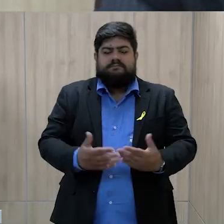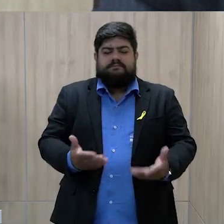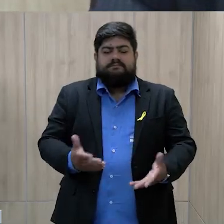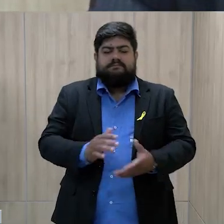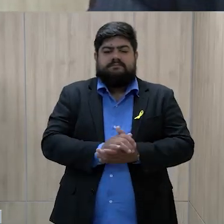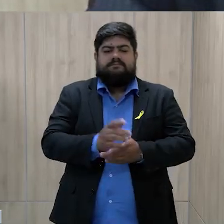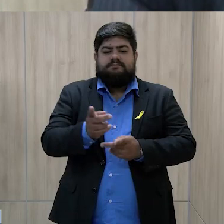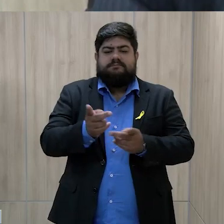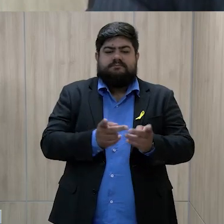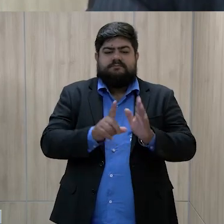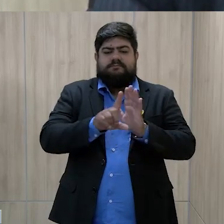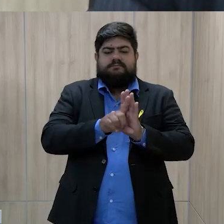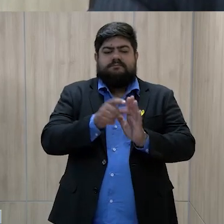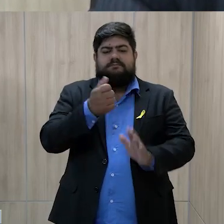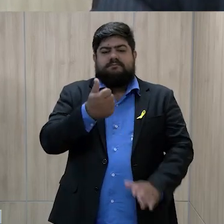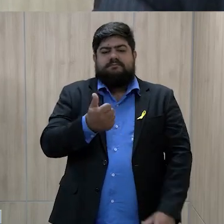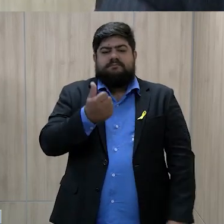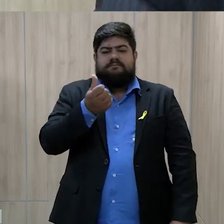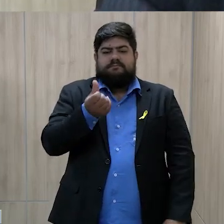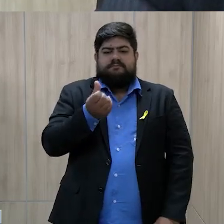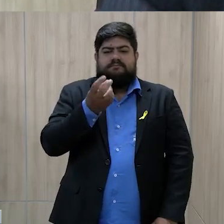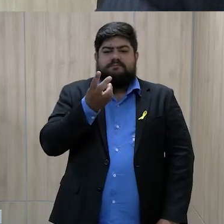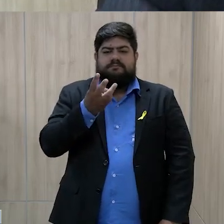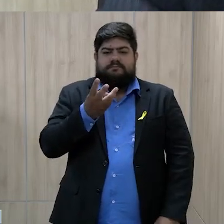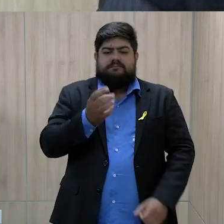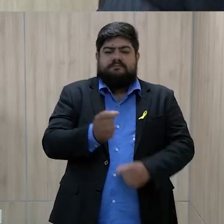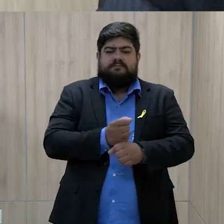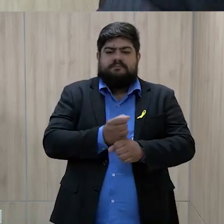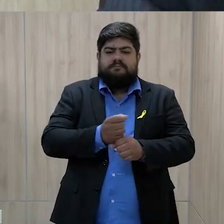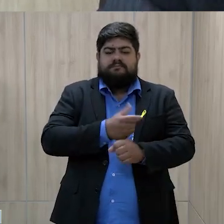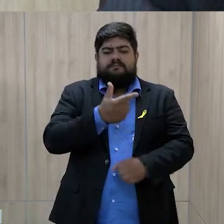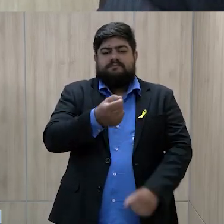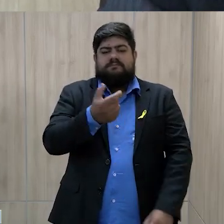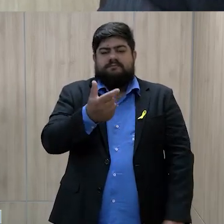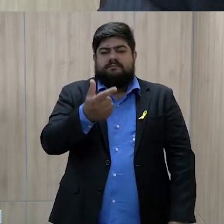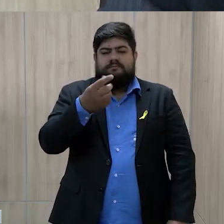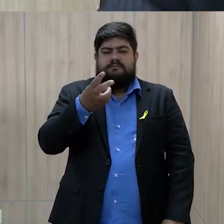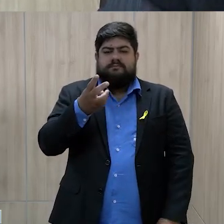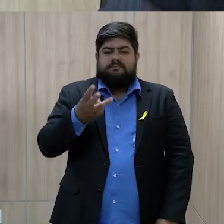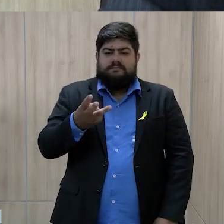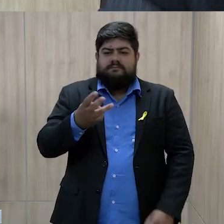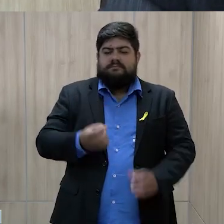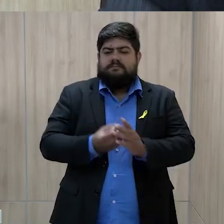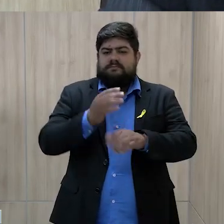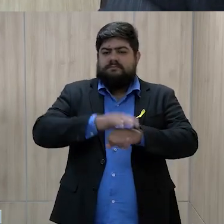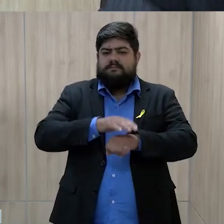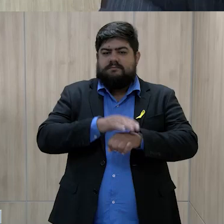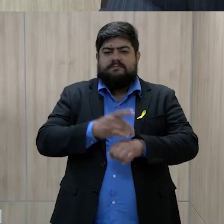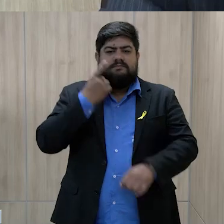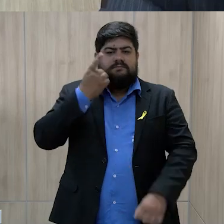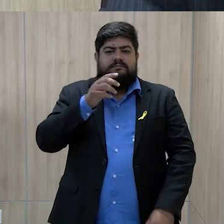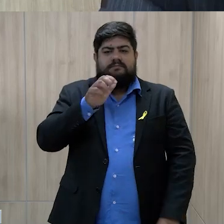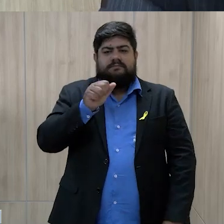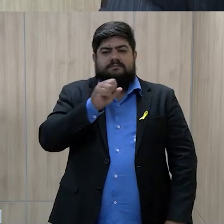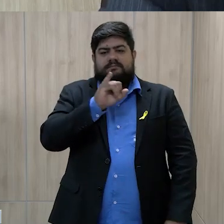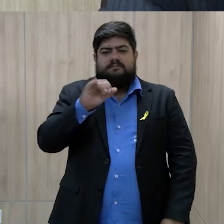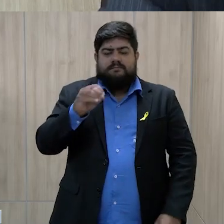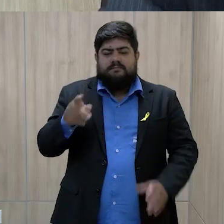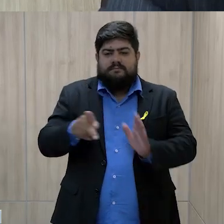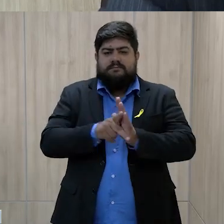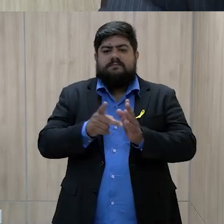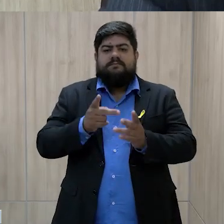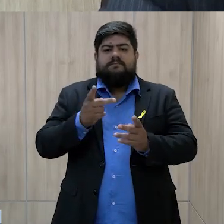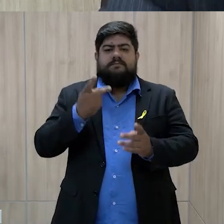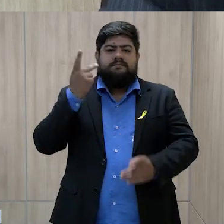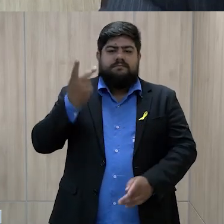vamos lá projeto de lei 163 de 2023 autoria Deputado Cássio Góes dispõe sobre